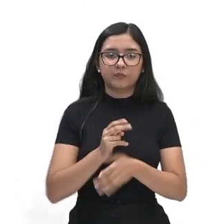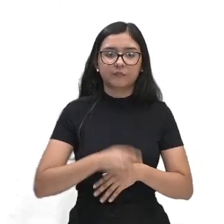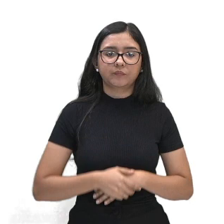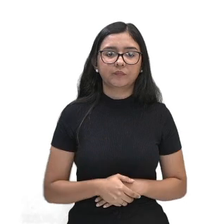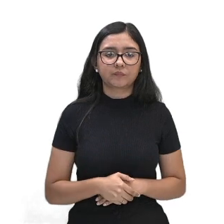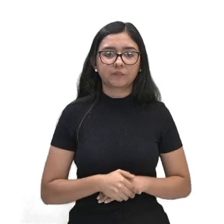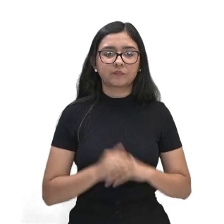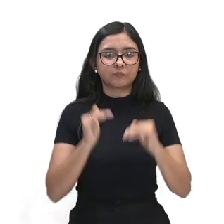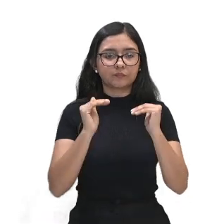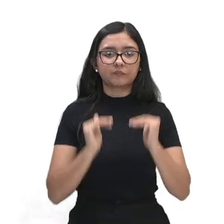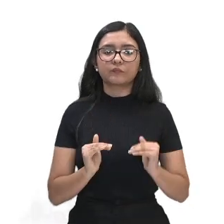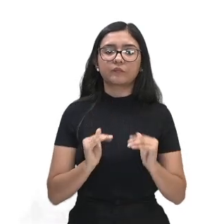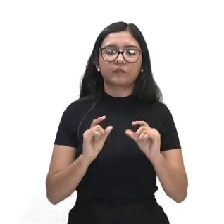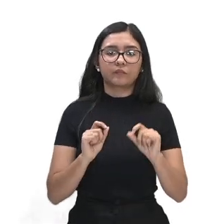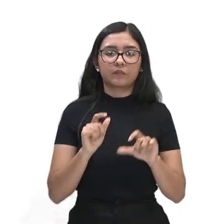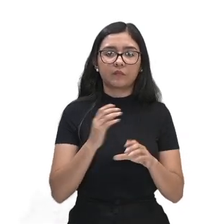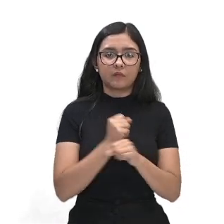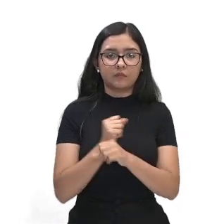calcular, então, a letra B.